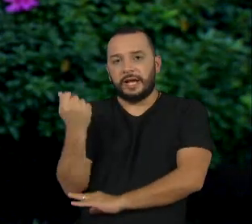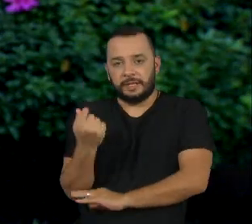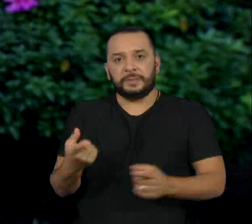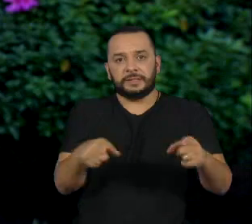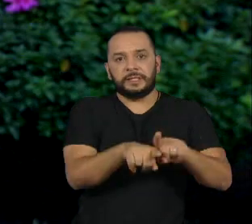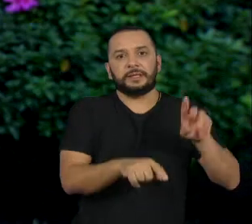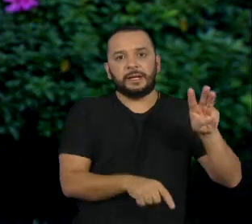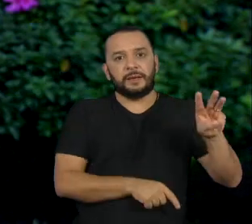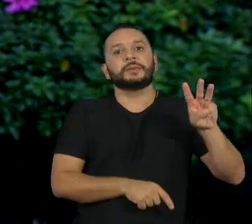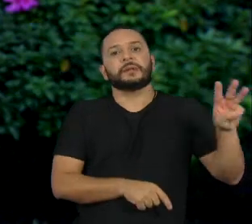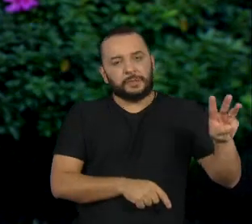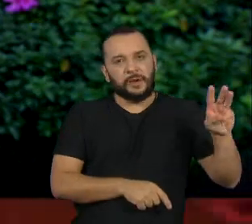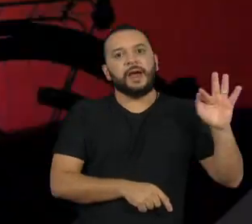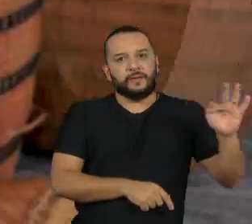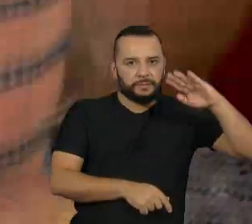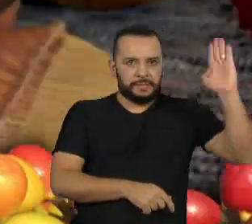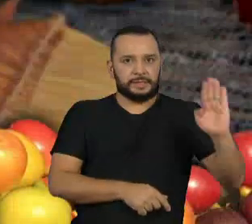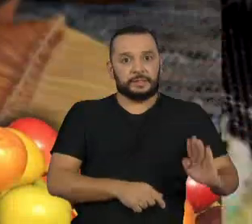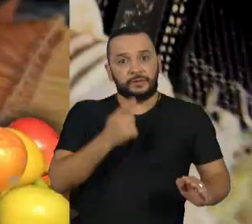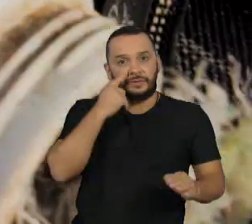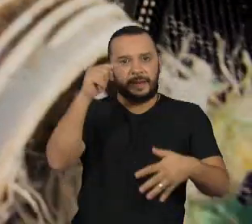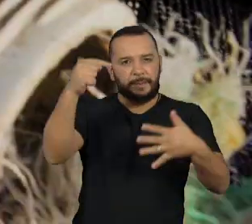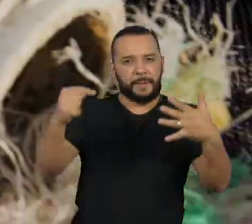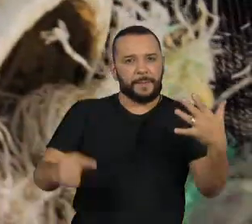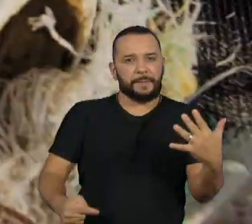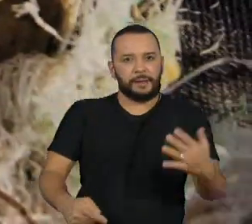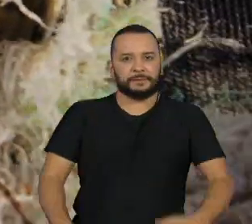WWF Brasil. E vai ver também